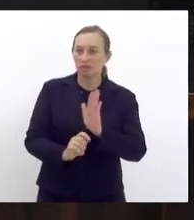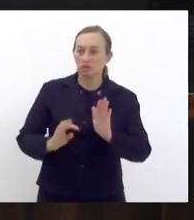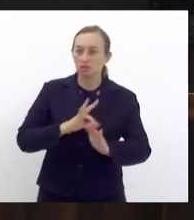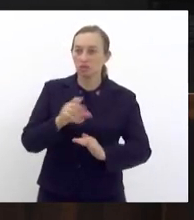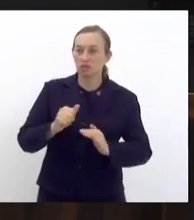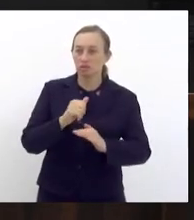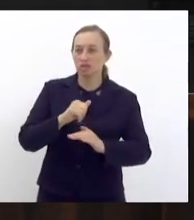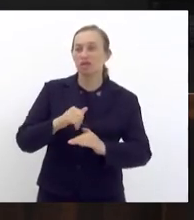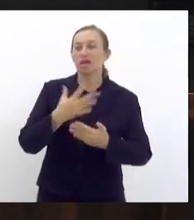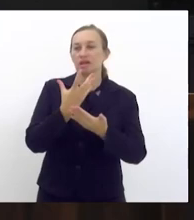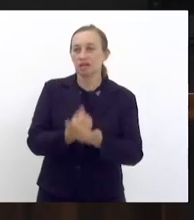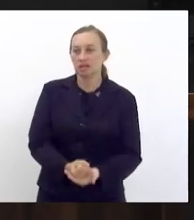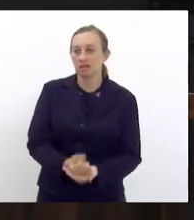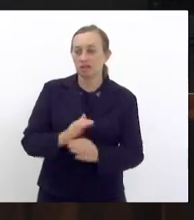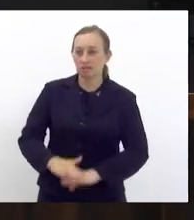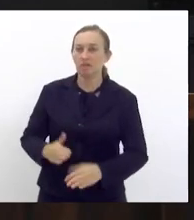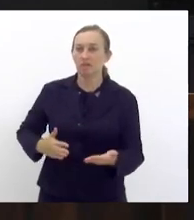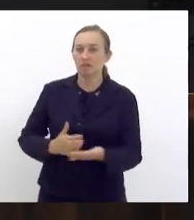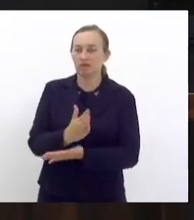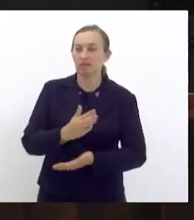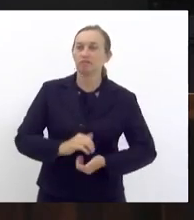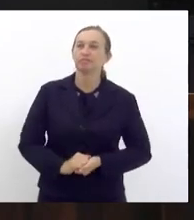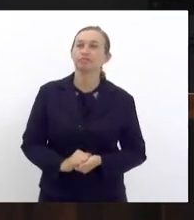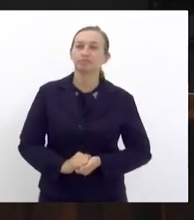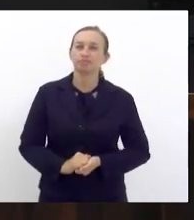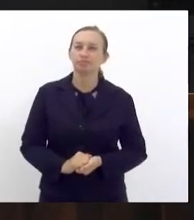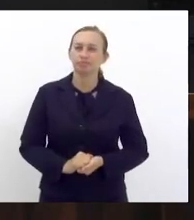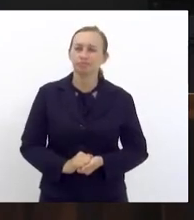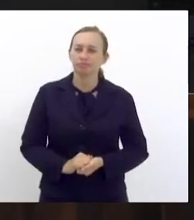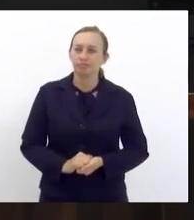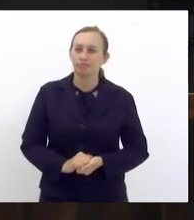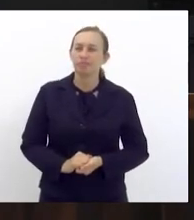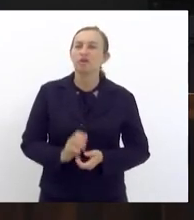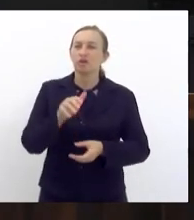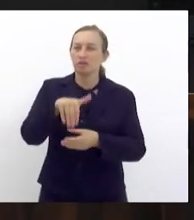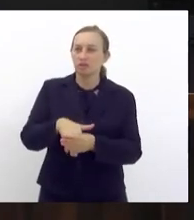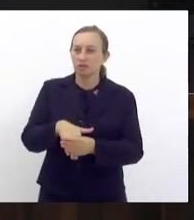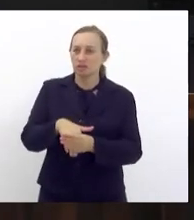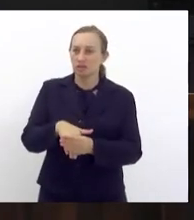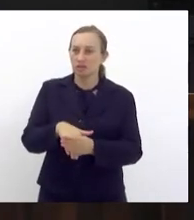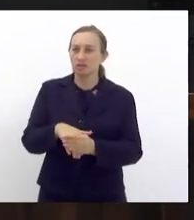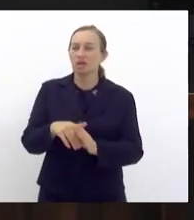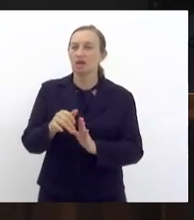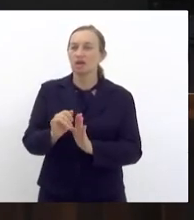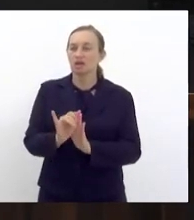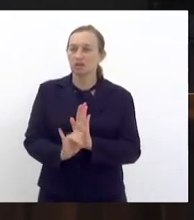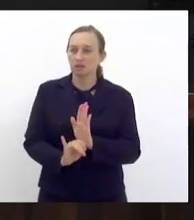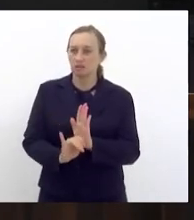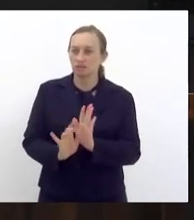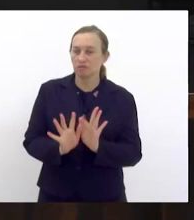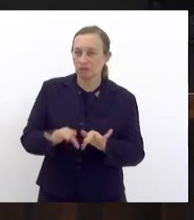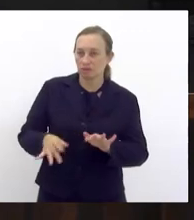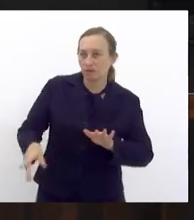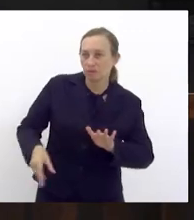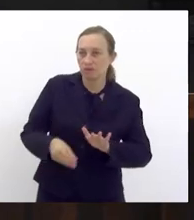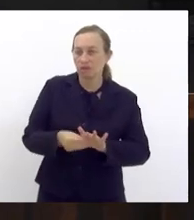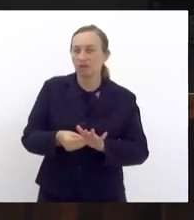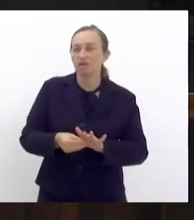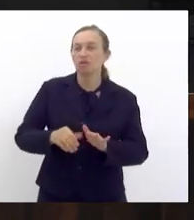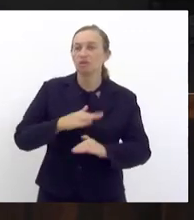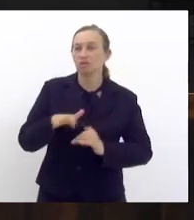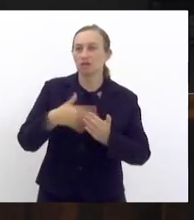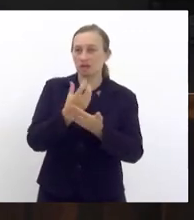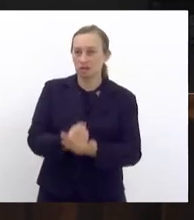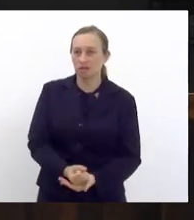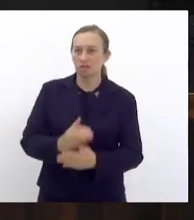aprovam e permaneçam como estão, aprovado. Em votação, a redação final, assim emendada. Senhores que aprovam e